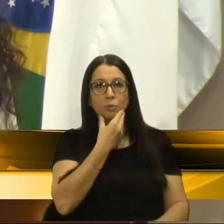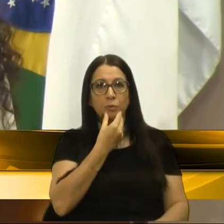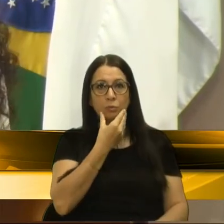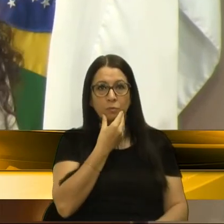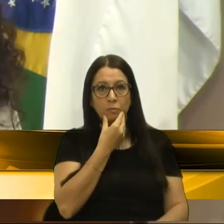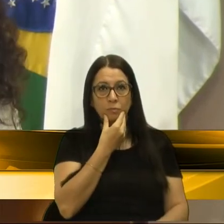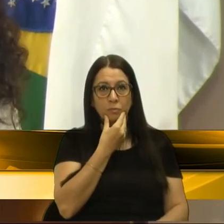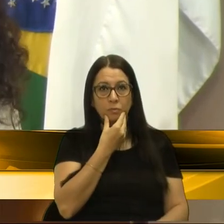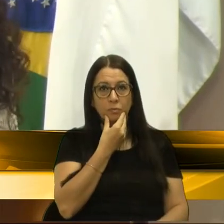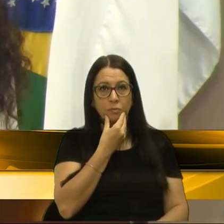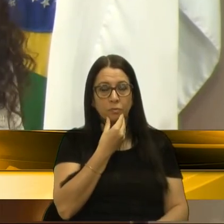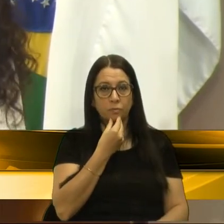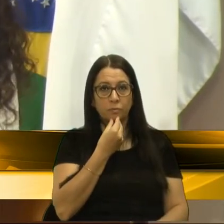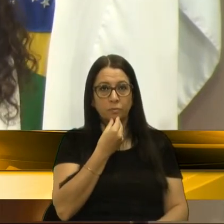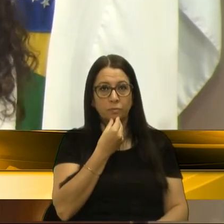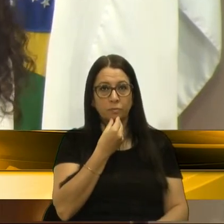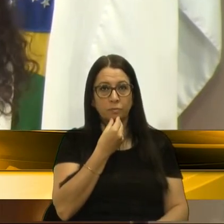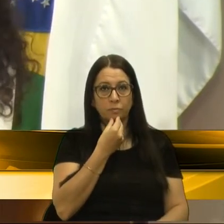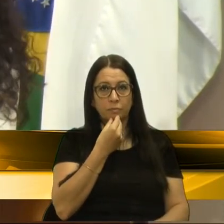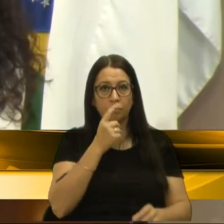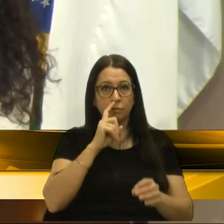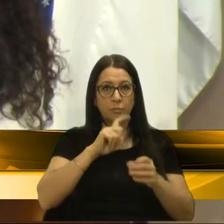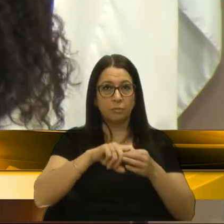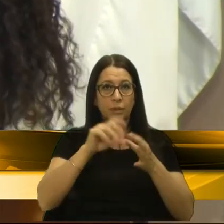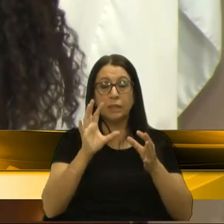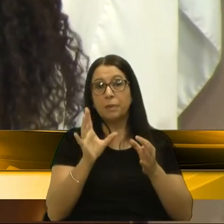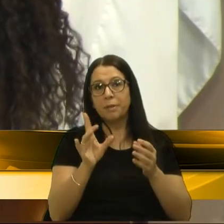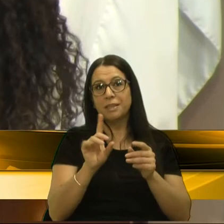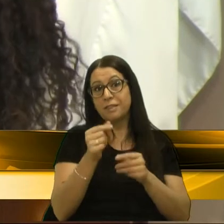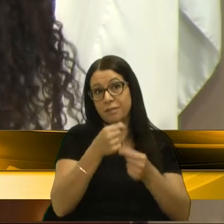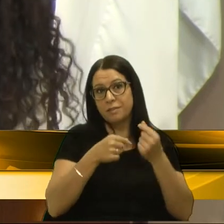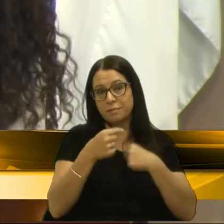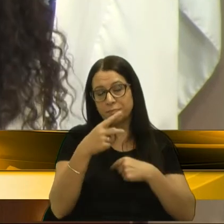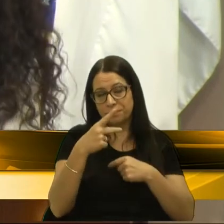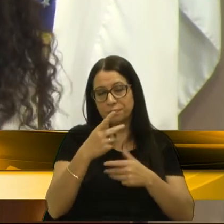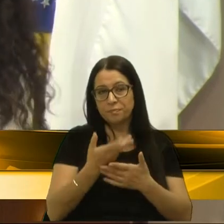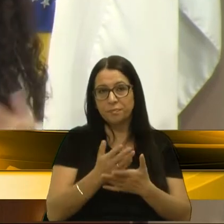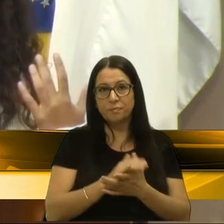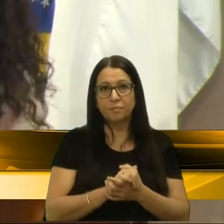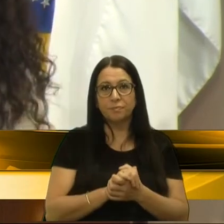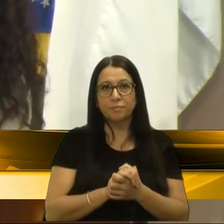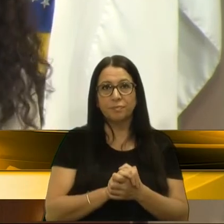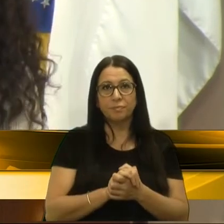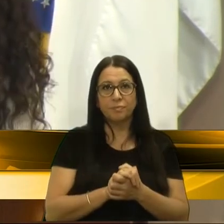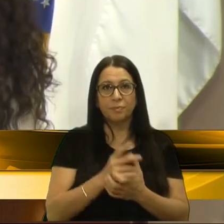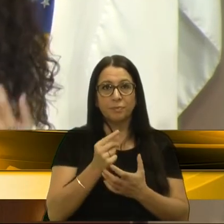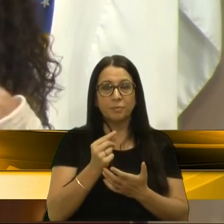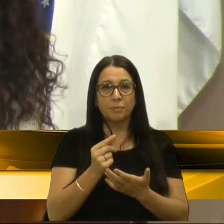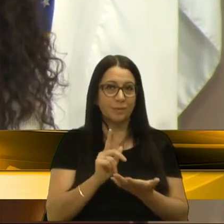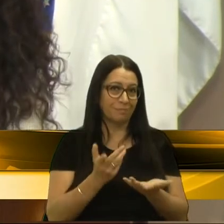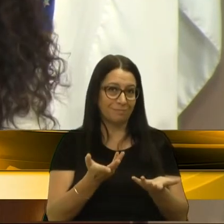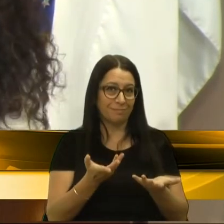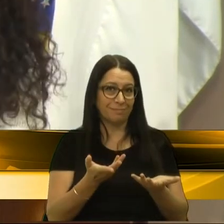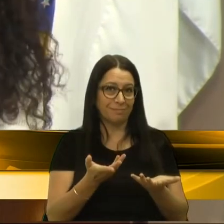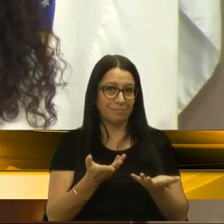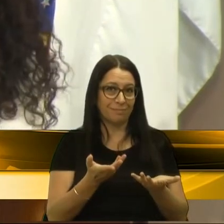para a independência financeira delas. Enfim, eu estou um pouquinho...